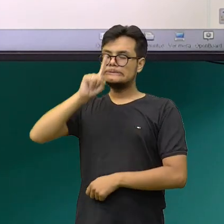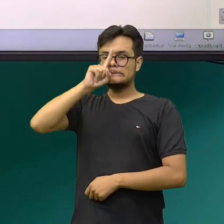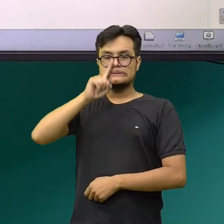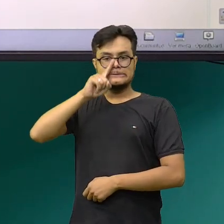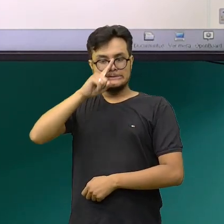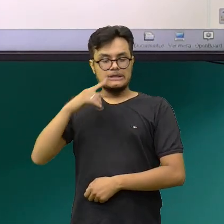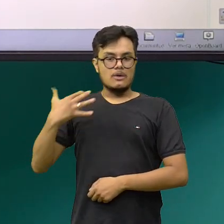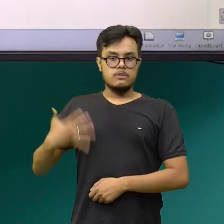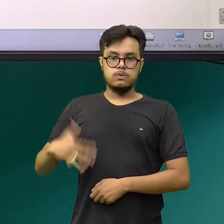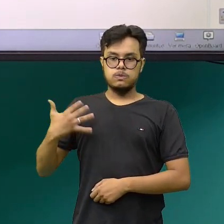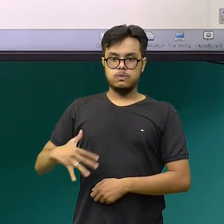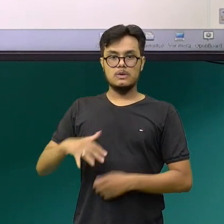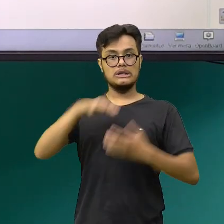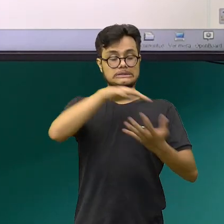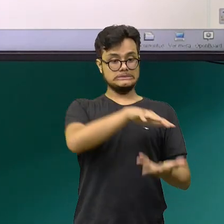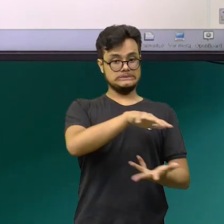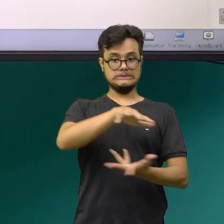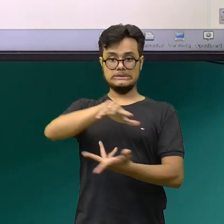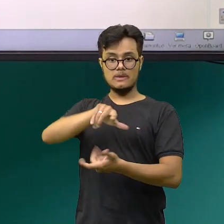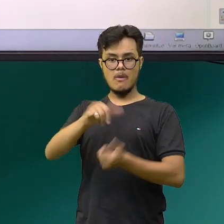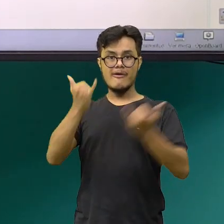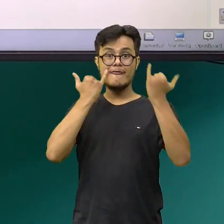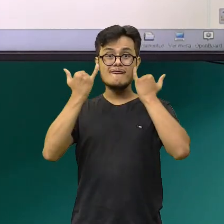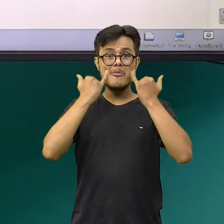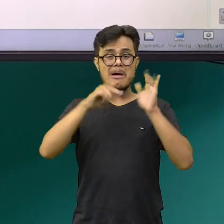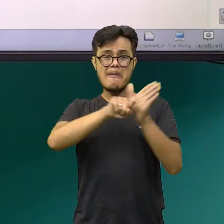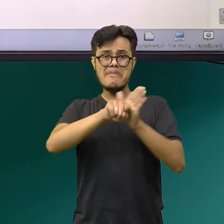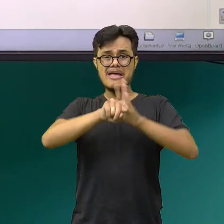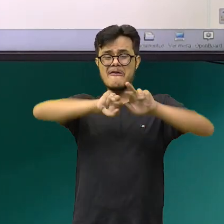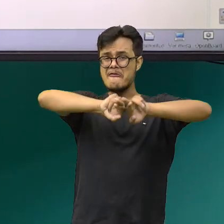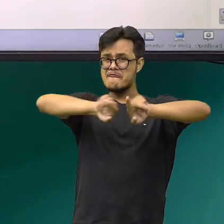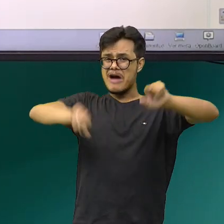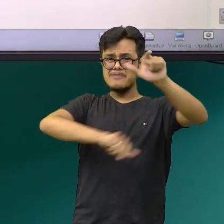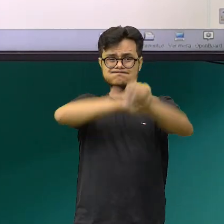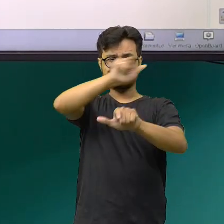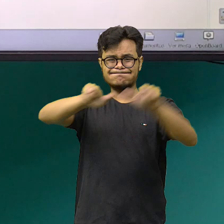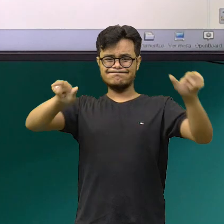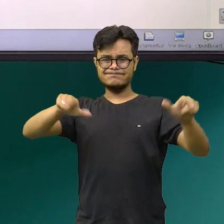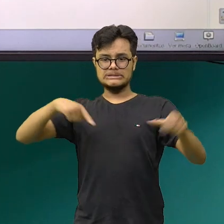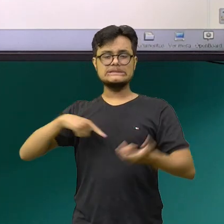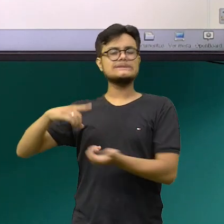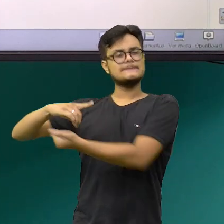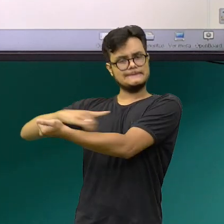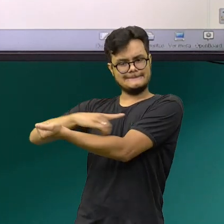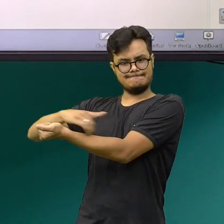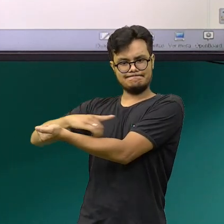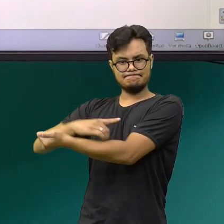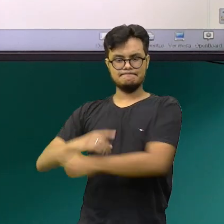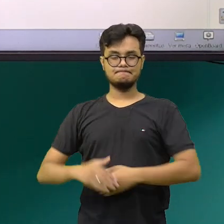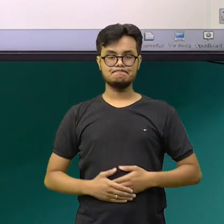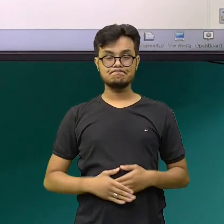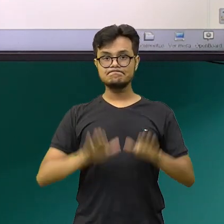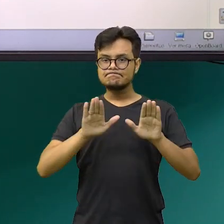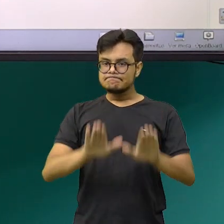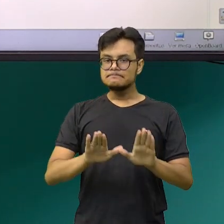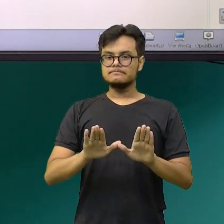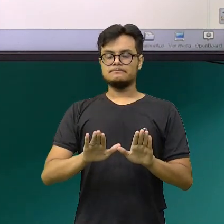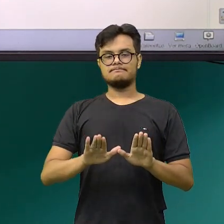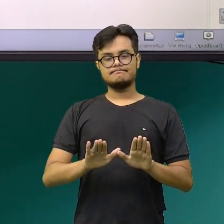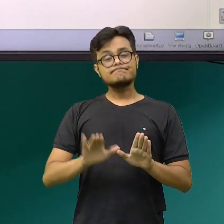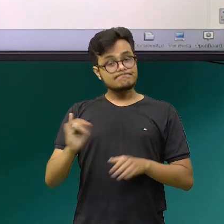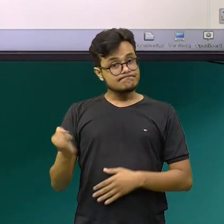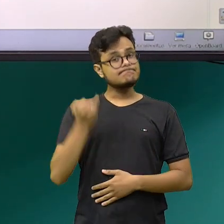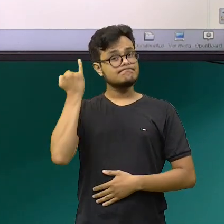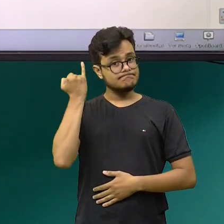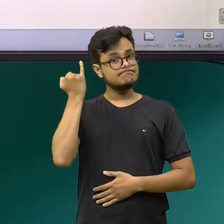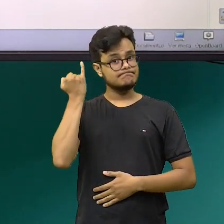você tem no mundo dados aí de milhões e milhões de pessoas que sofrem dessa doença. Então perceba o quão